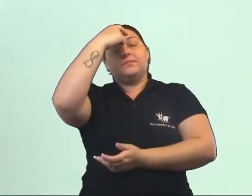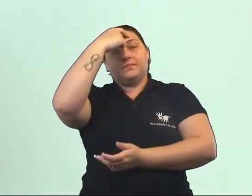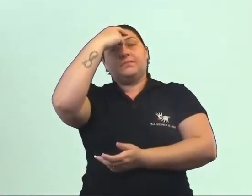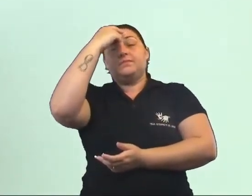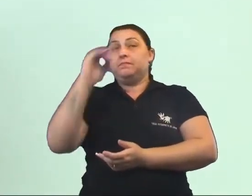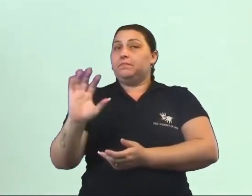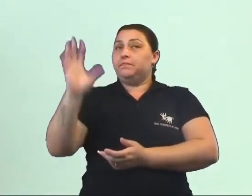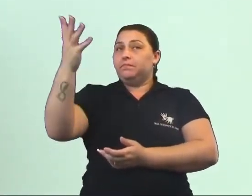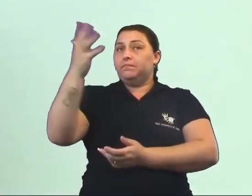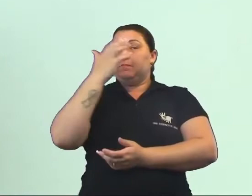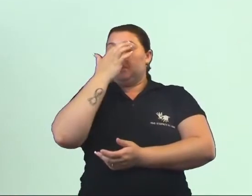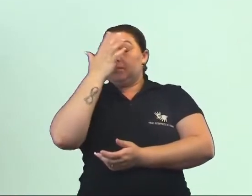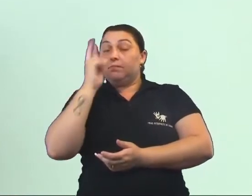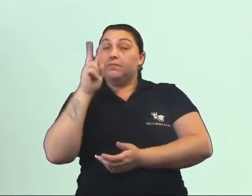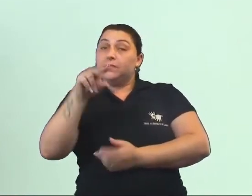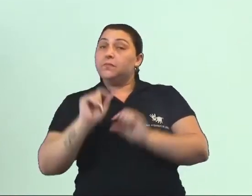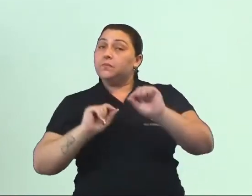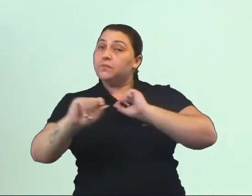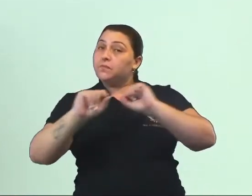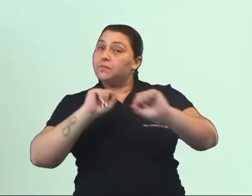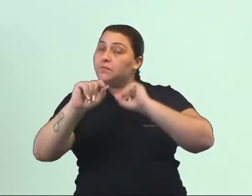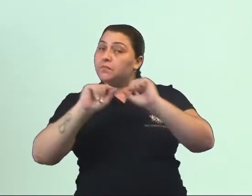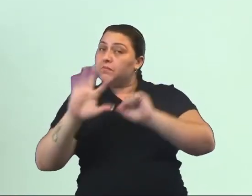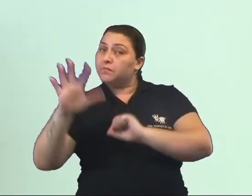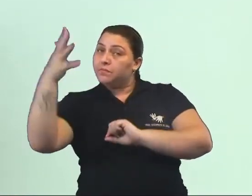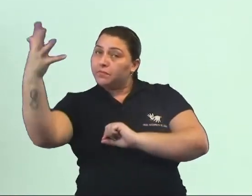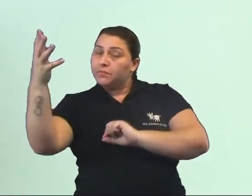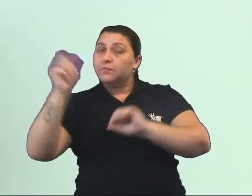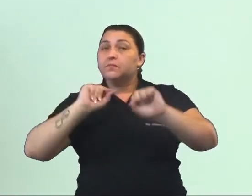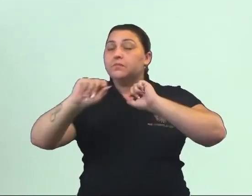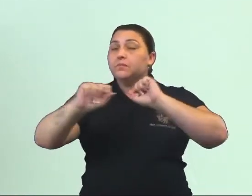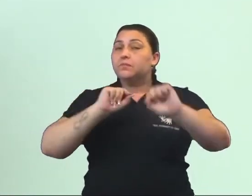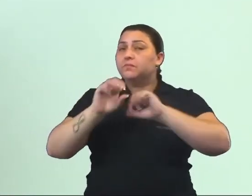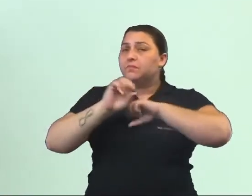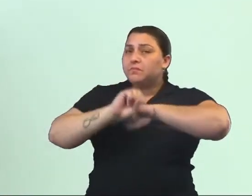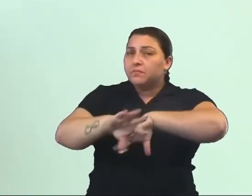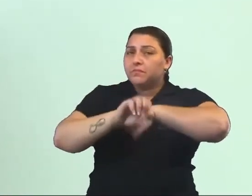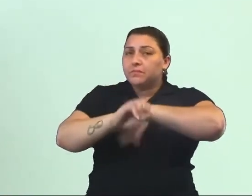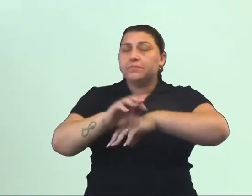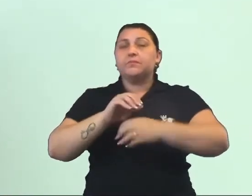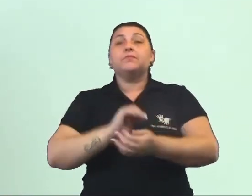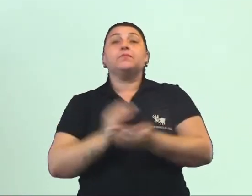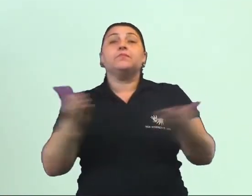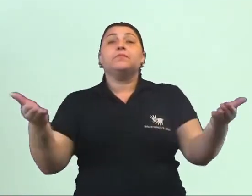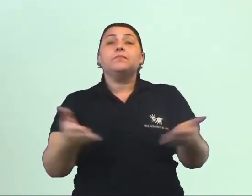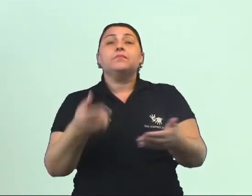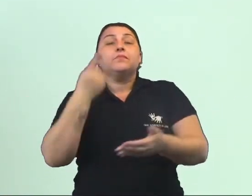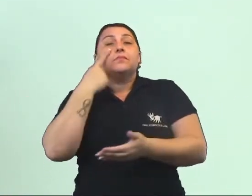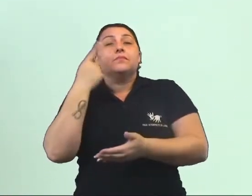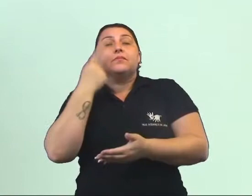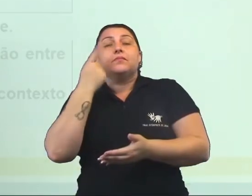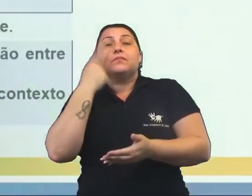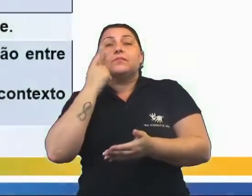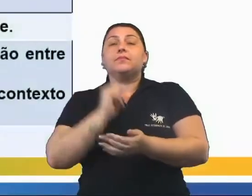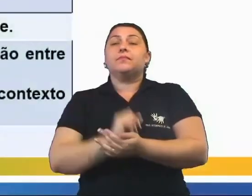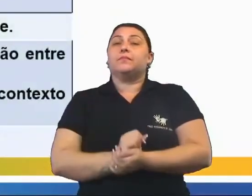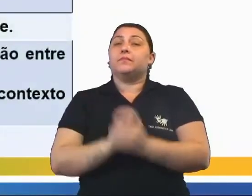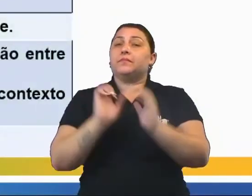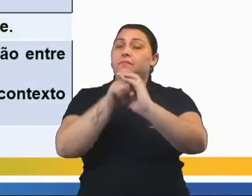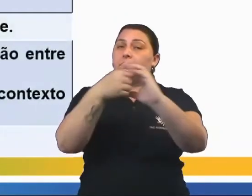e acontecimentos. A gente viu o que são memórias, o que são acontecimentos, o que são ensinamentos. Agora nós vamos ver as